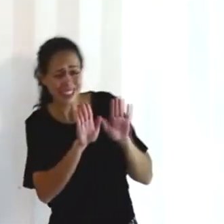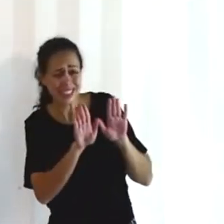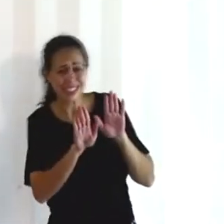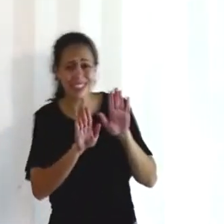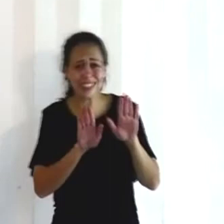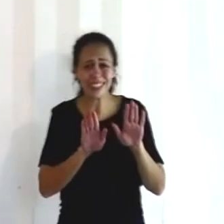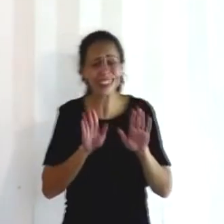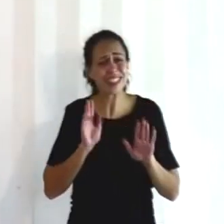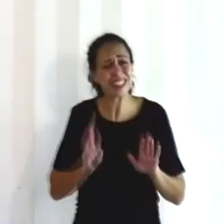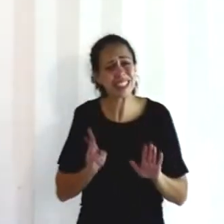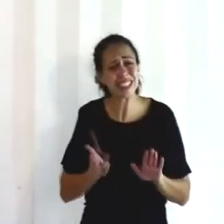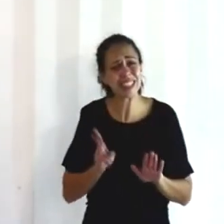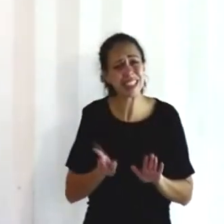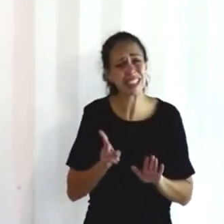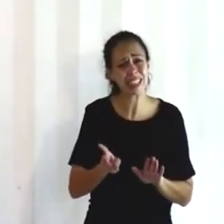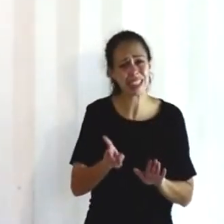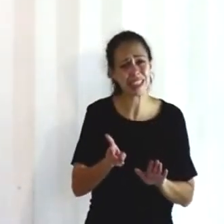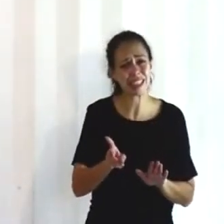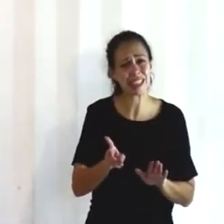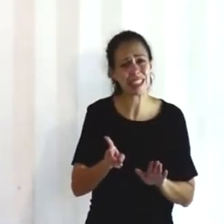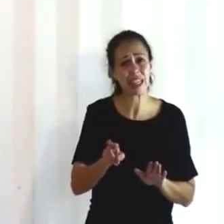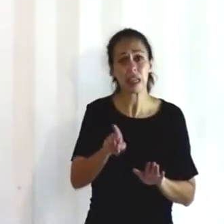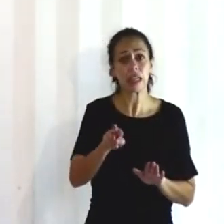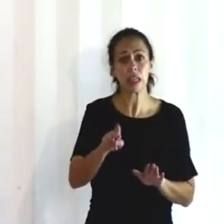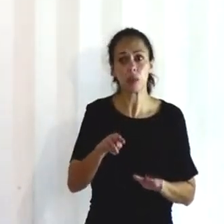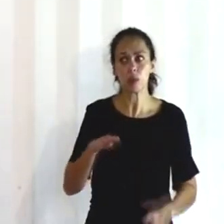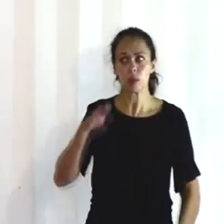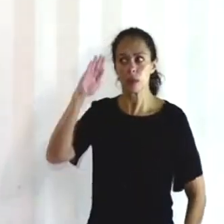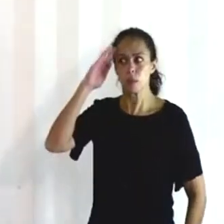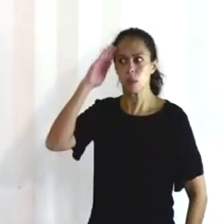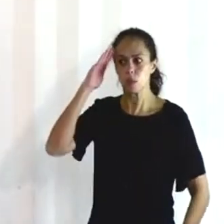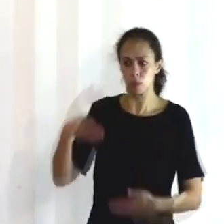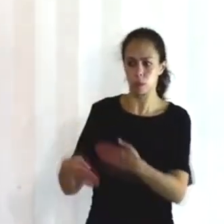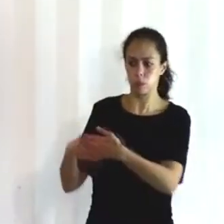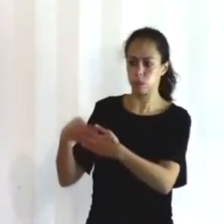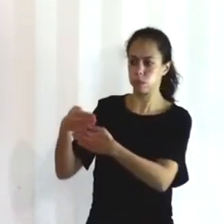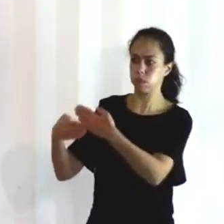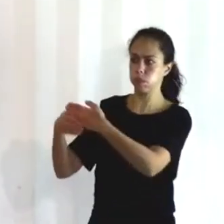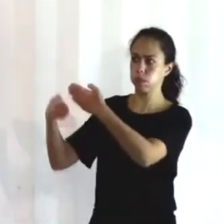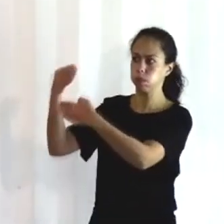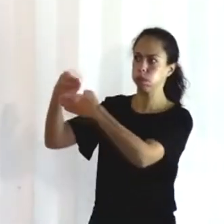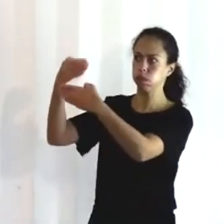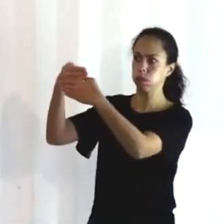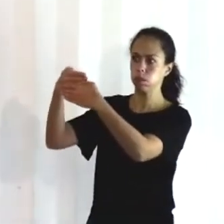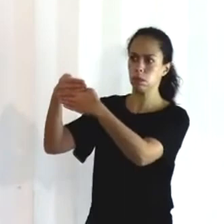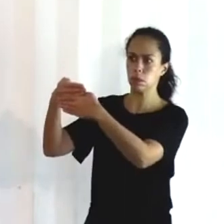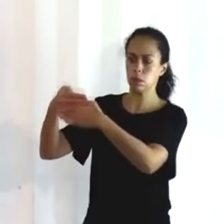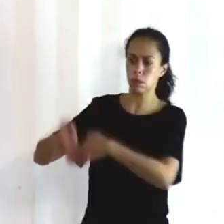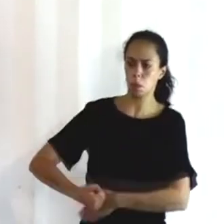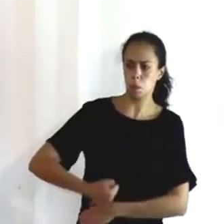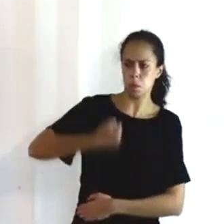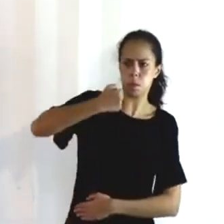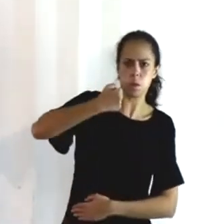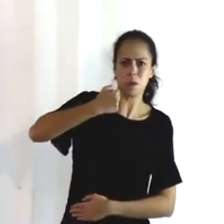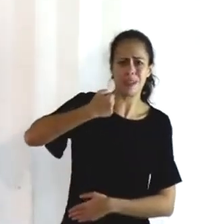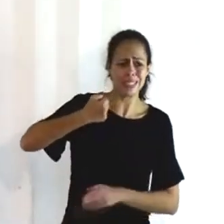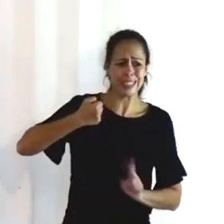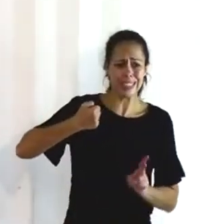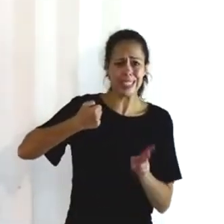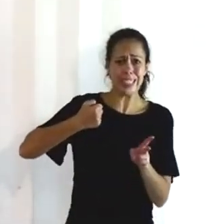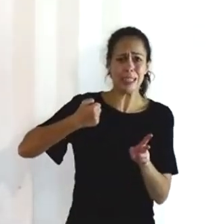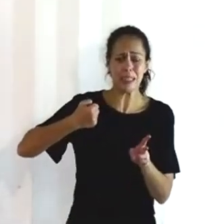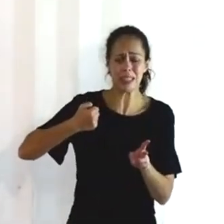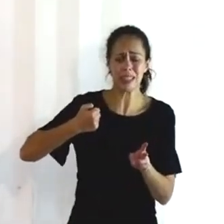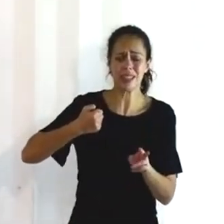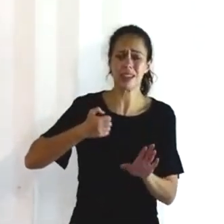nós estamos o tempo inteiro como Neemias e os seus soldados, construindo o muro e se defendendo dos inimigos. Nós já temos tanta